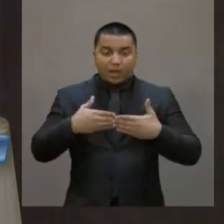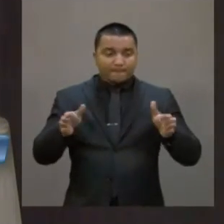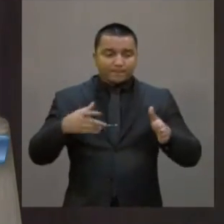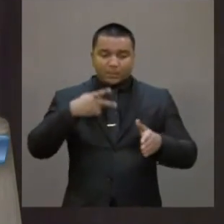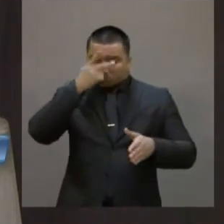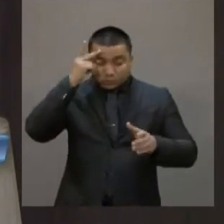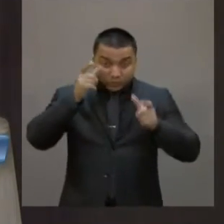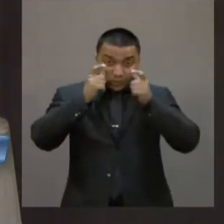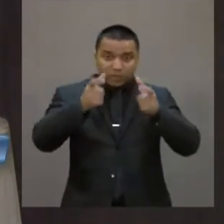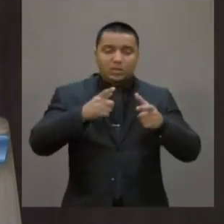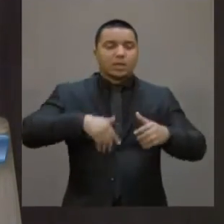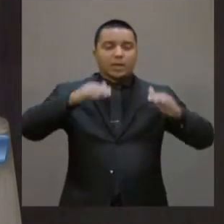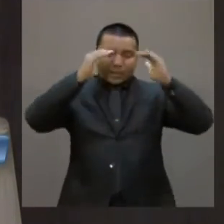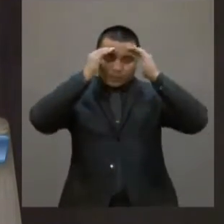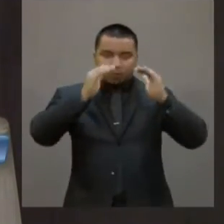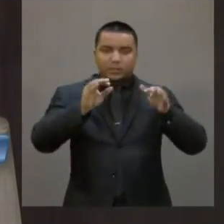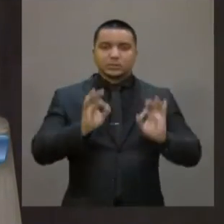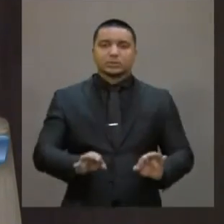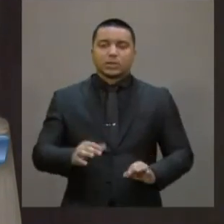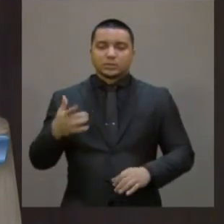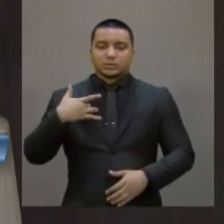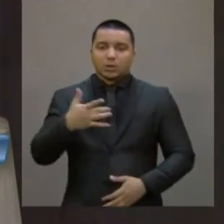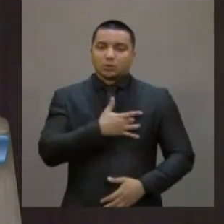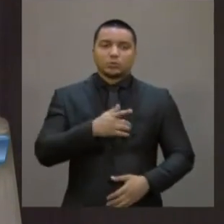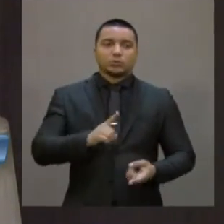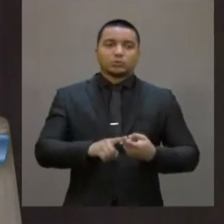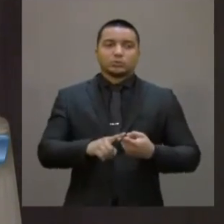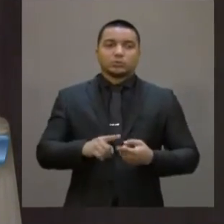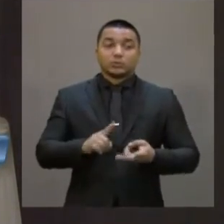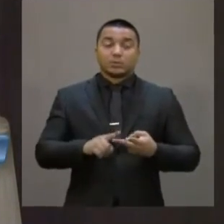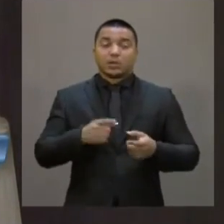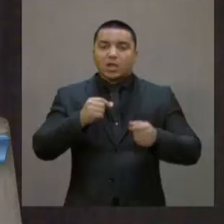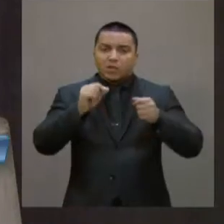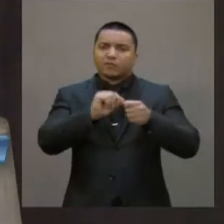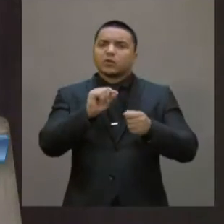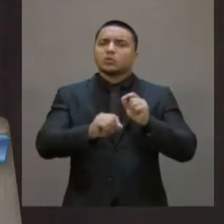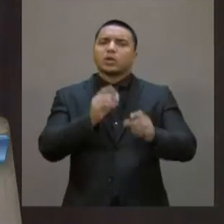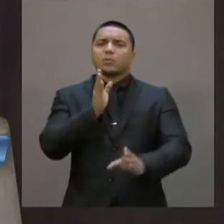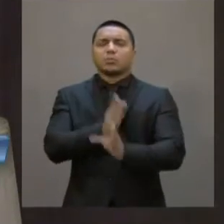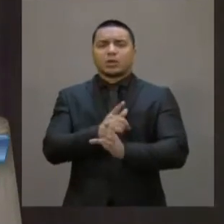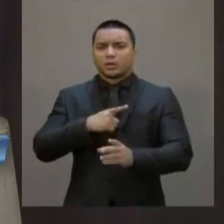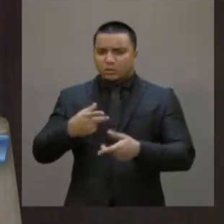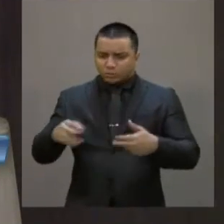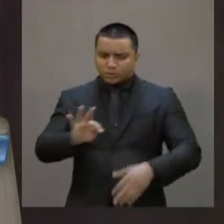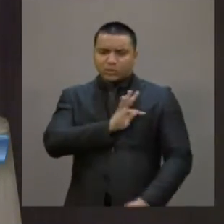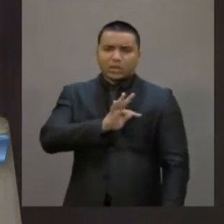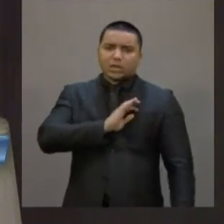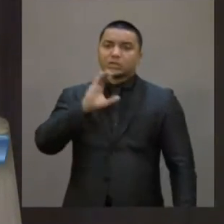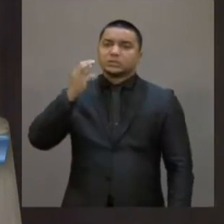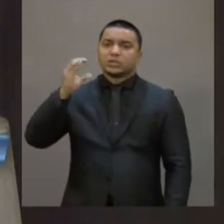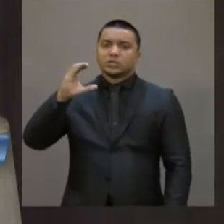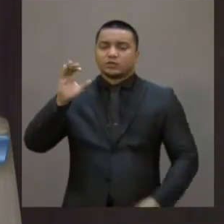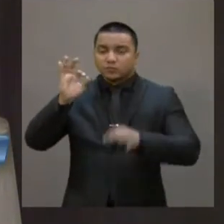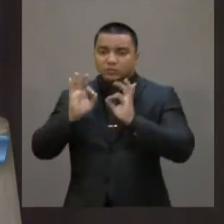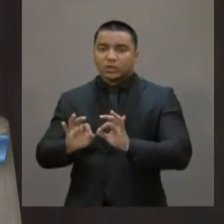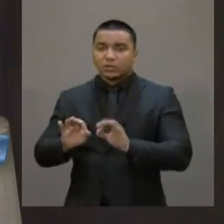interesse público, em respeito à saúde e ao meio ambiente, nós o fazemos com extremo rigor técnico-científico. Por exemplo, a